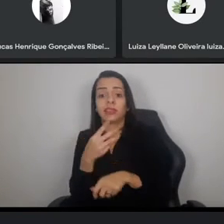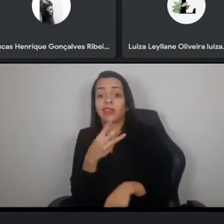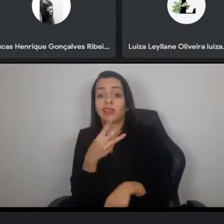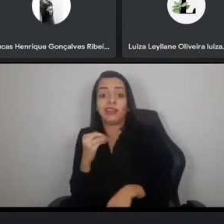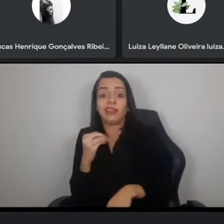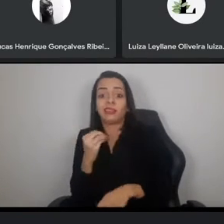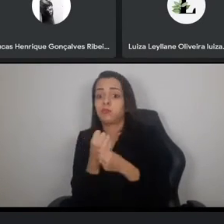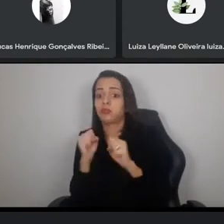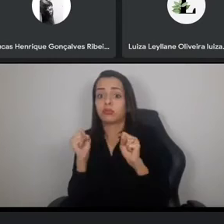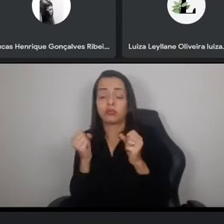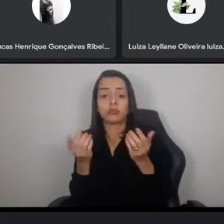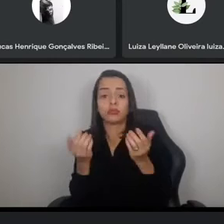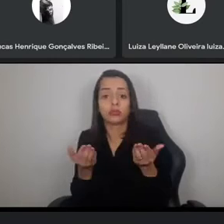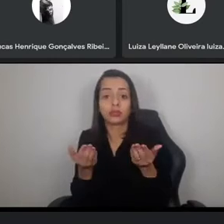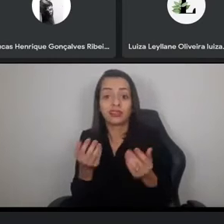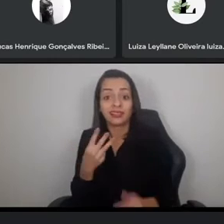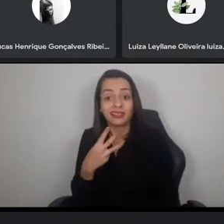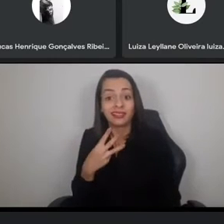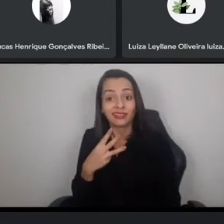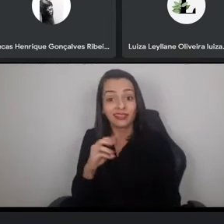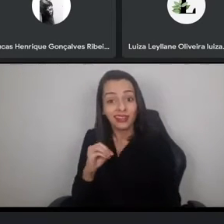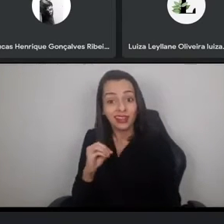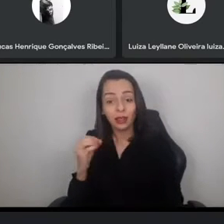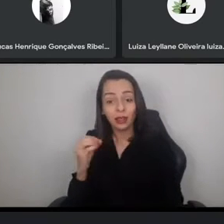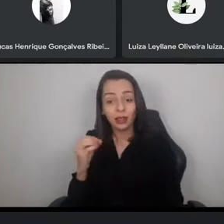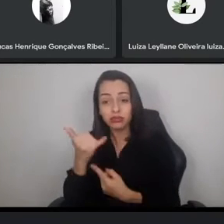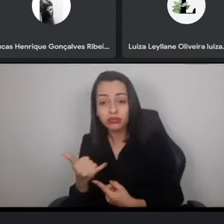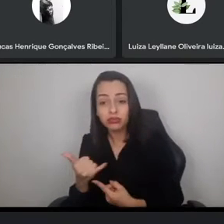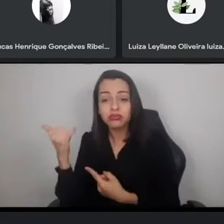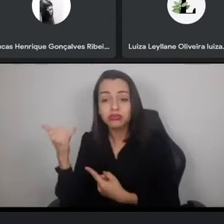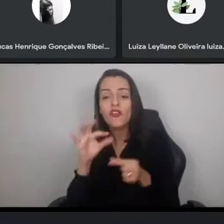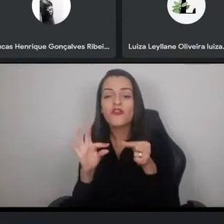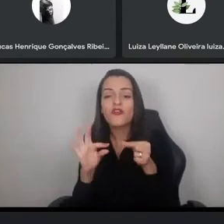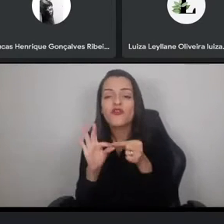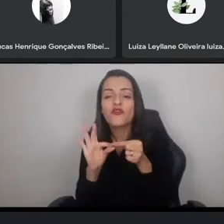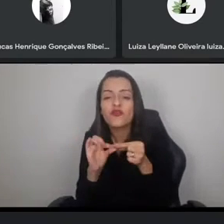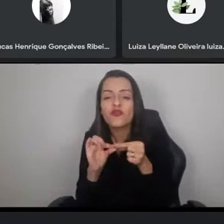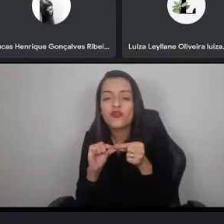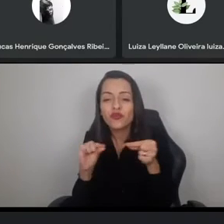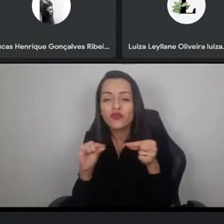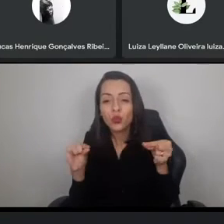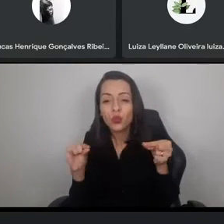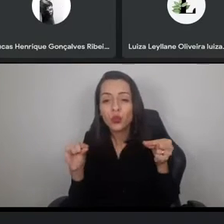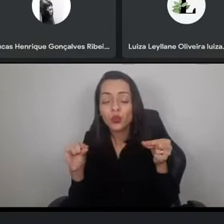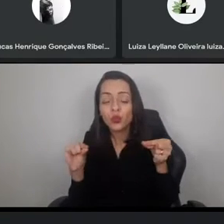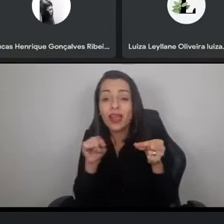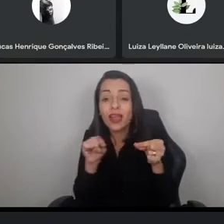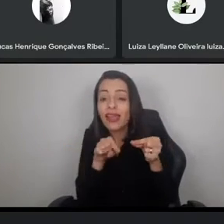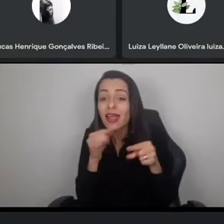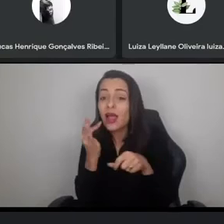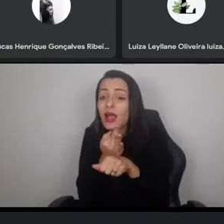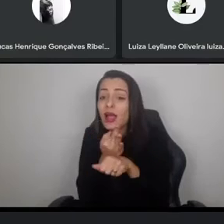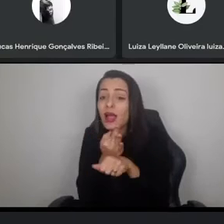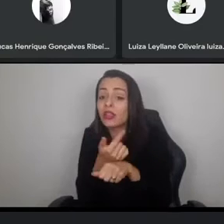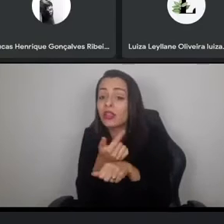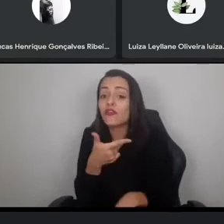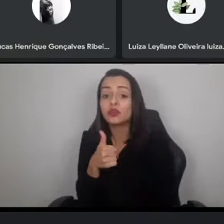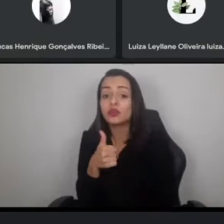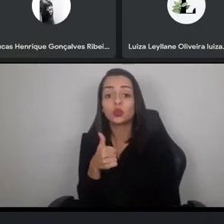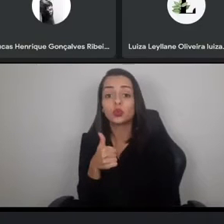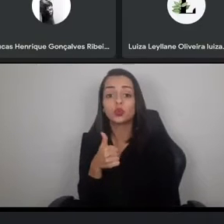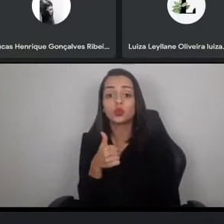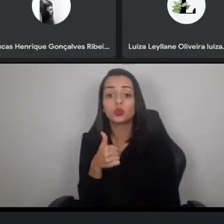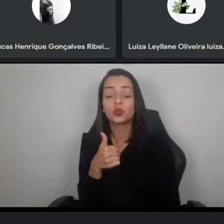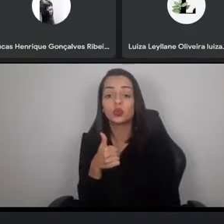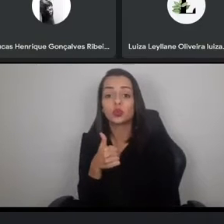tenho 30 amperes sendo drenado e o meu fio tem a capacidade de suporte de 21 amperes, quando